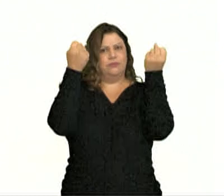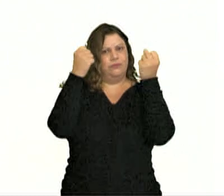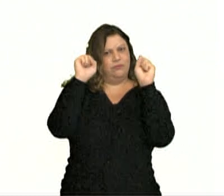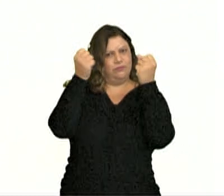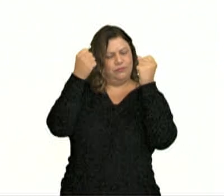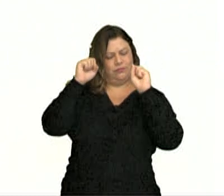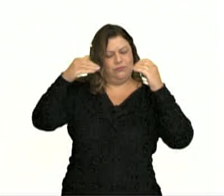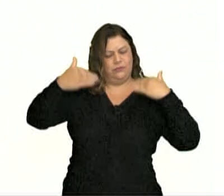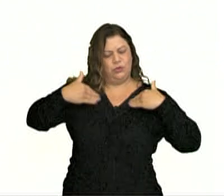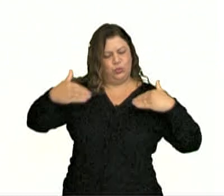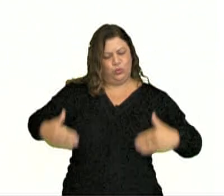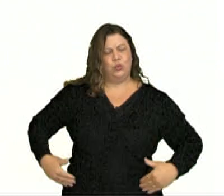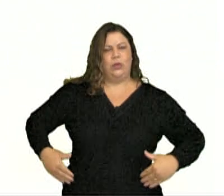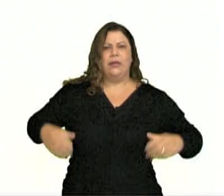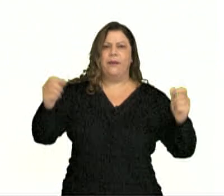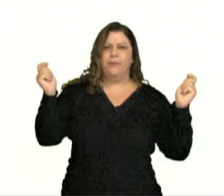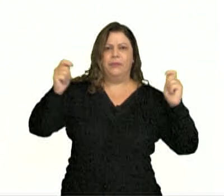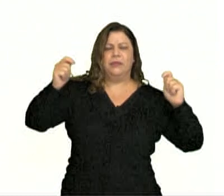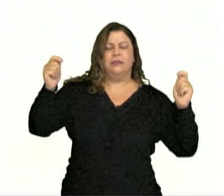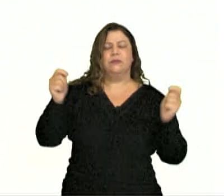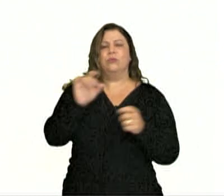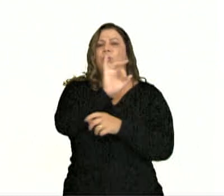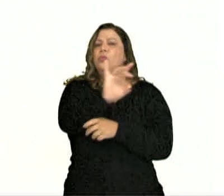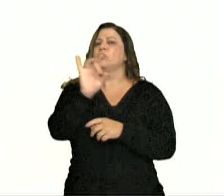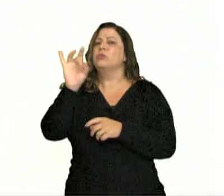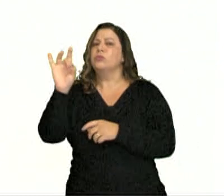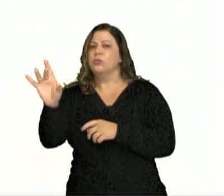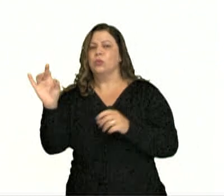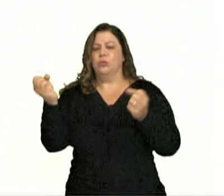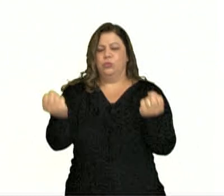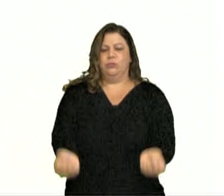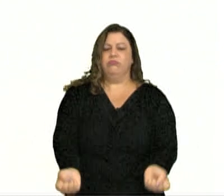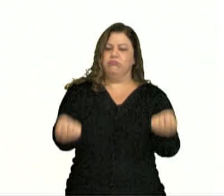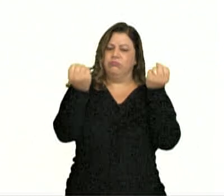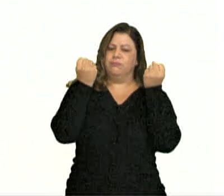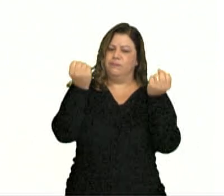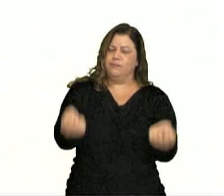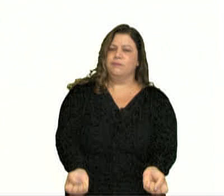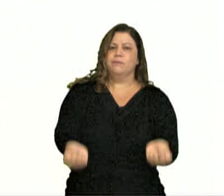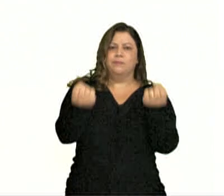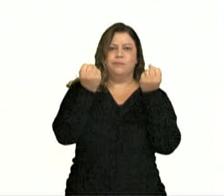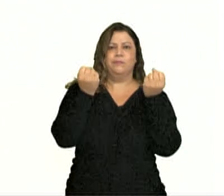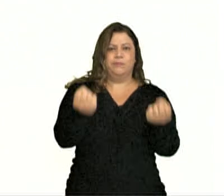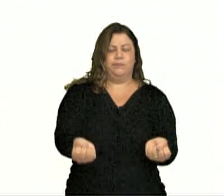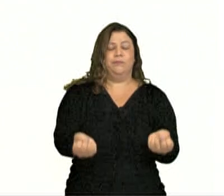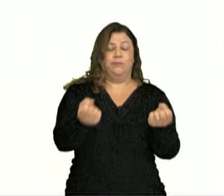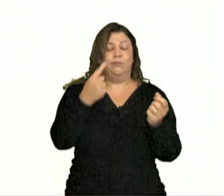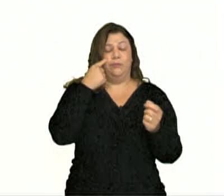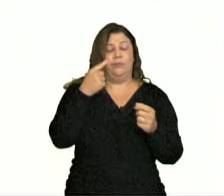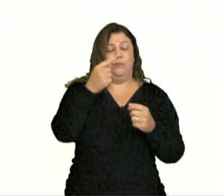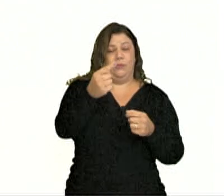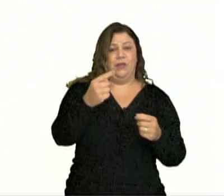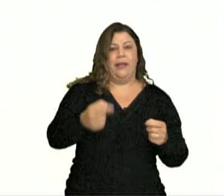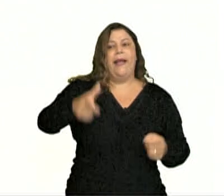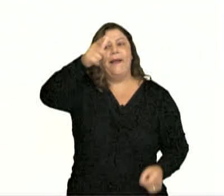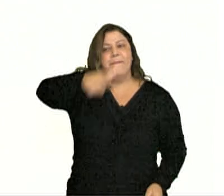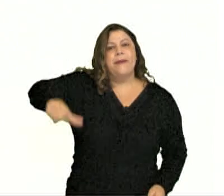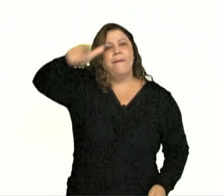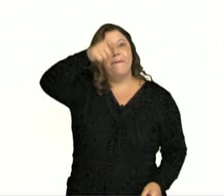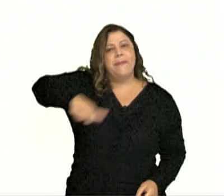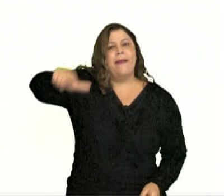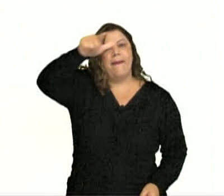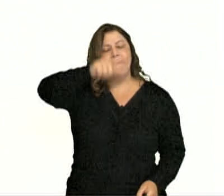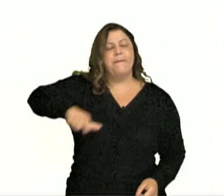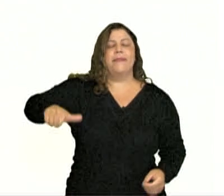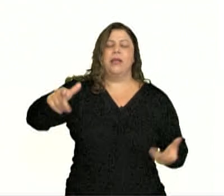condicionamento físico, em que a individualidade não é considerada e a repetição do exercício é feita de modo